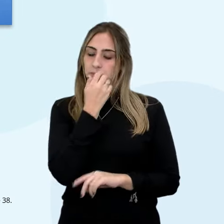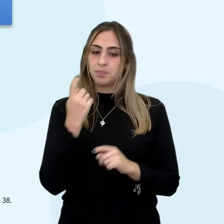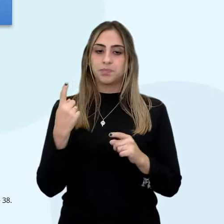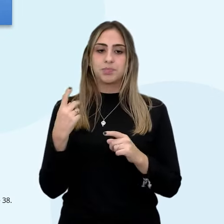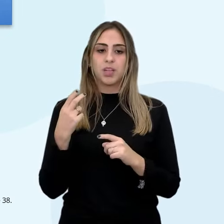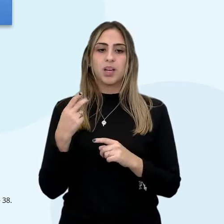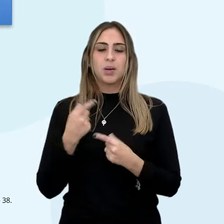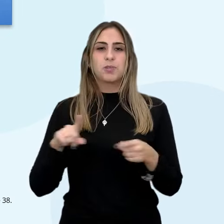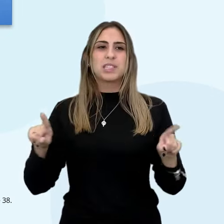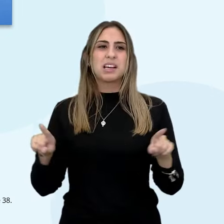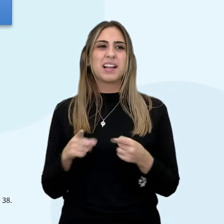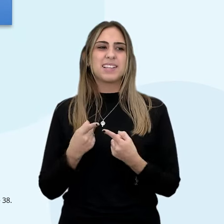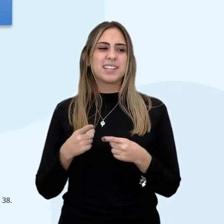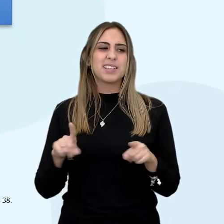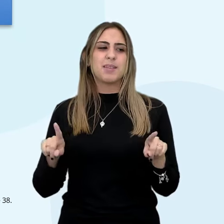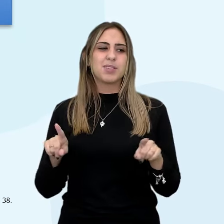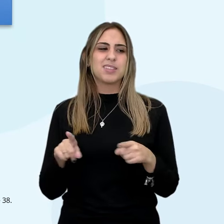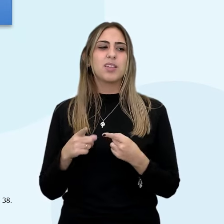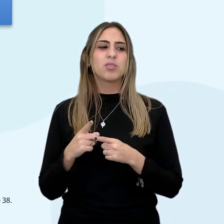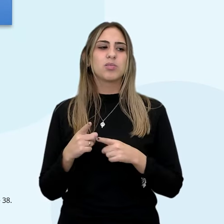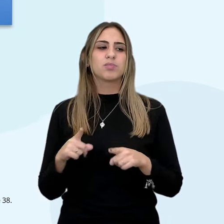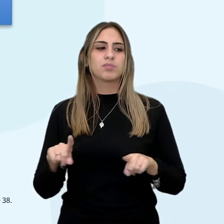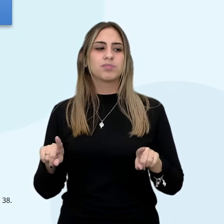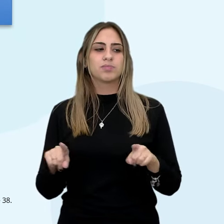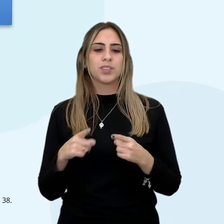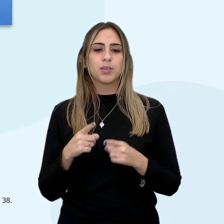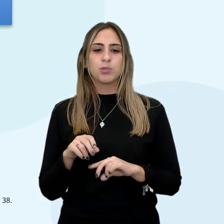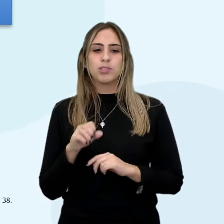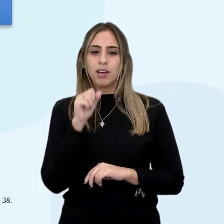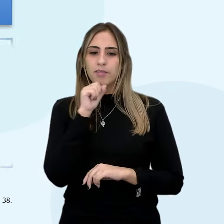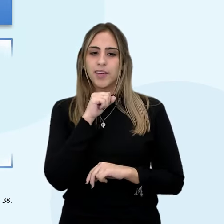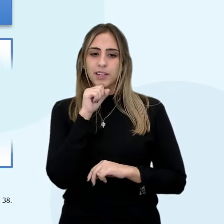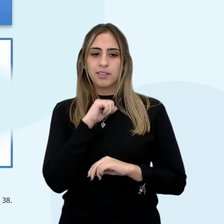clássica música erudita e trilha sonora de filme